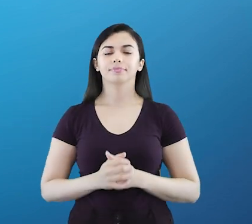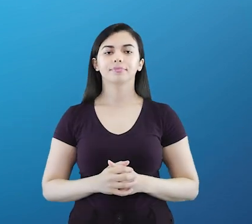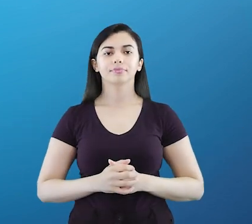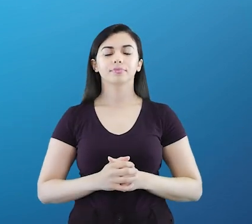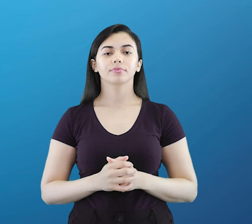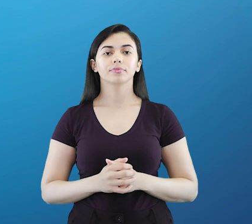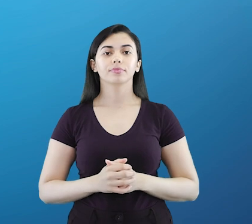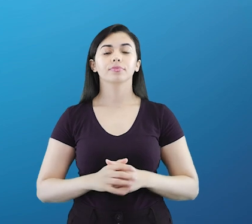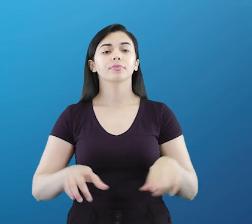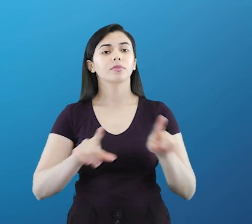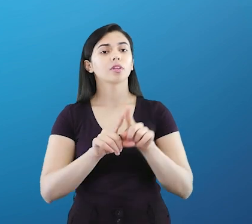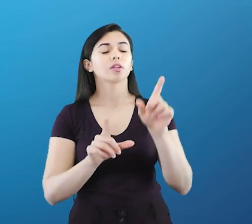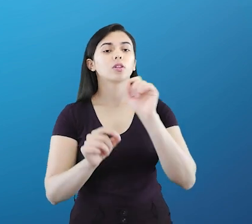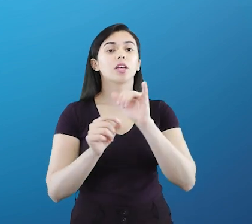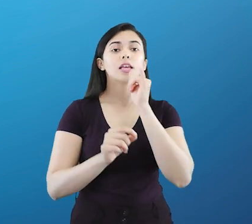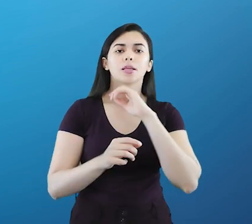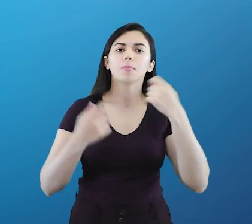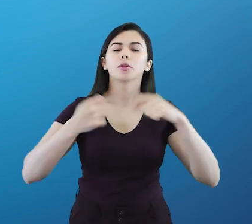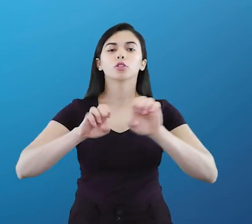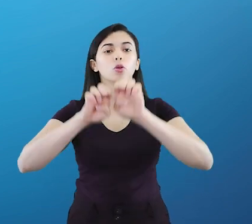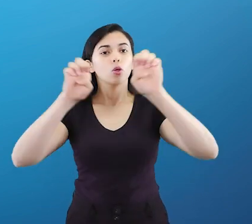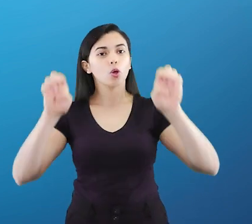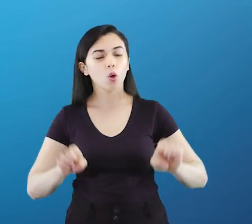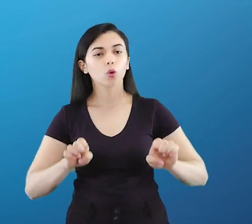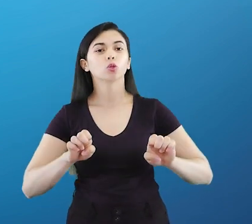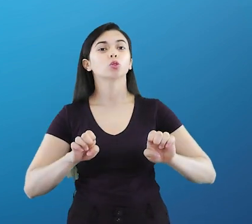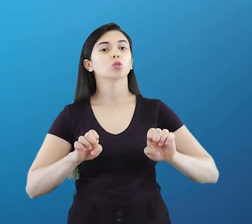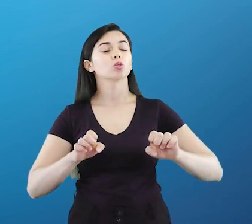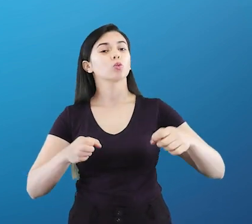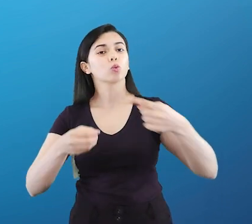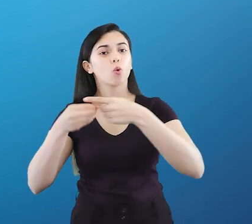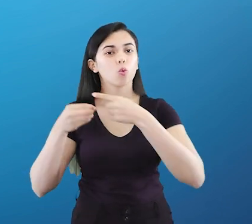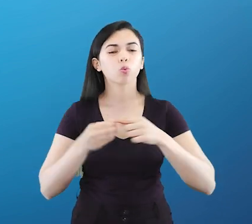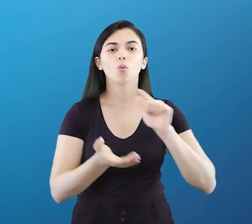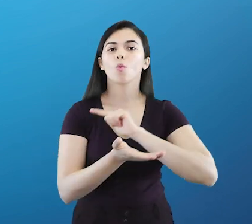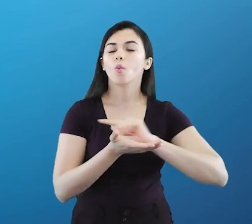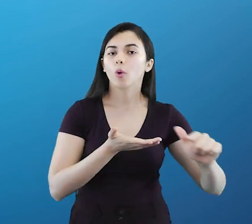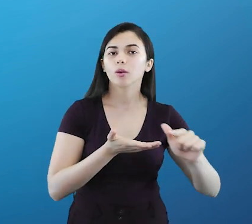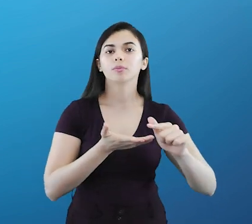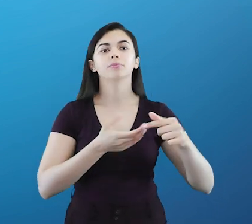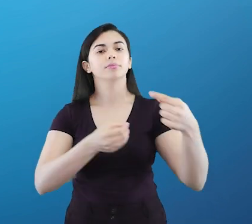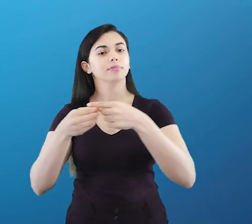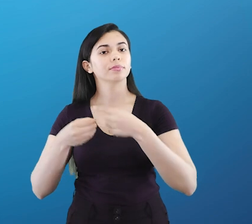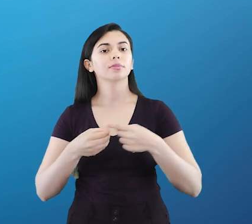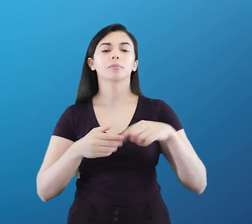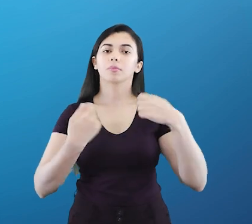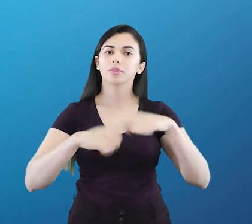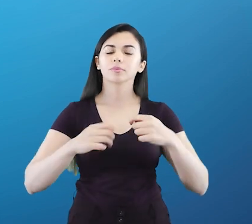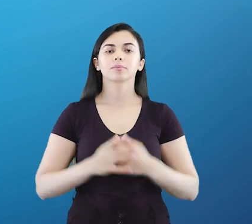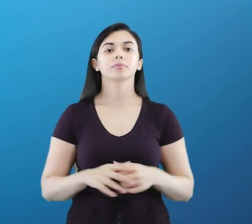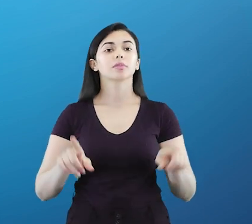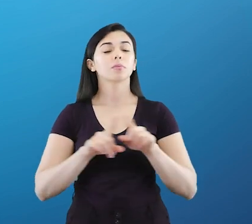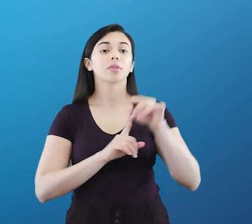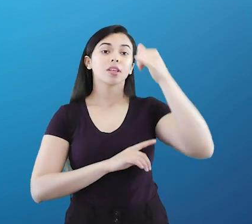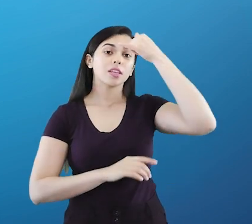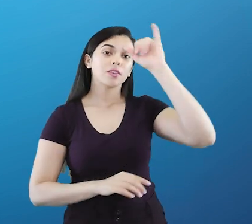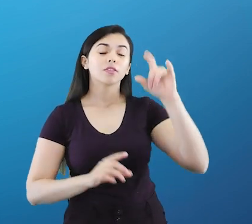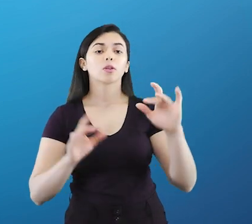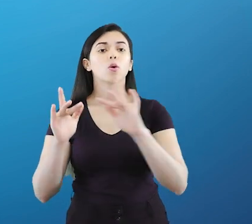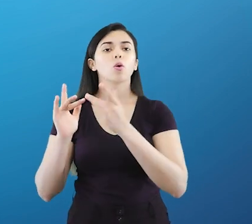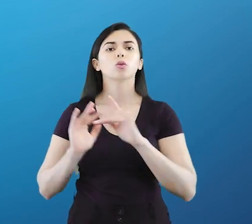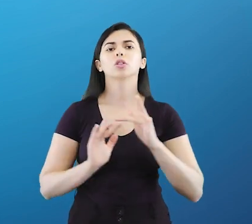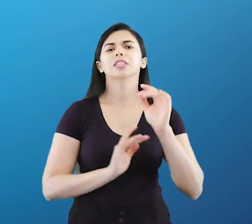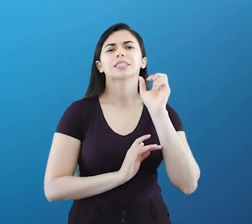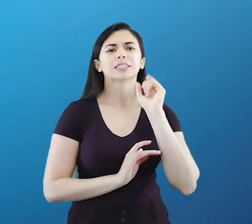acúmulo de lixo, obras de saneamento básico para promover o escoamento dessa água. Evitar o contato com água ou lama de